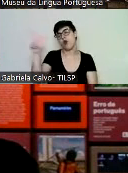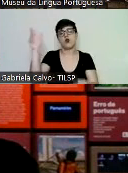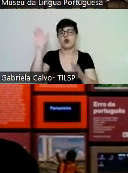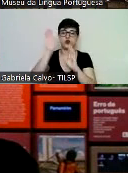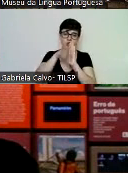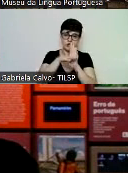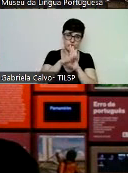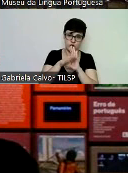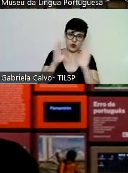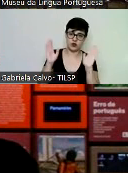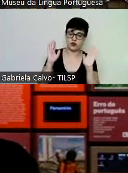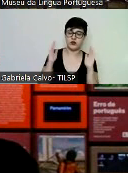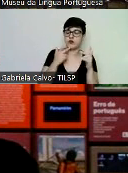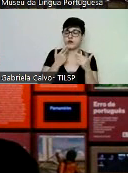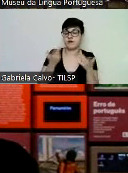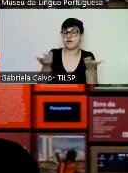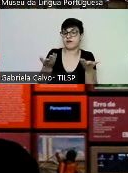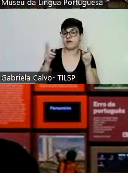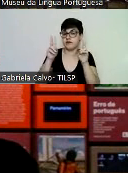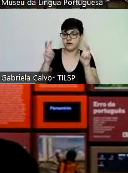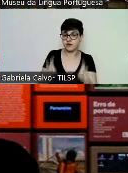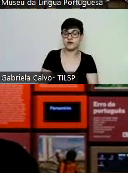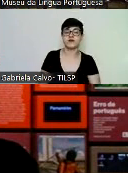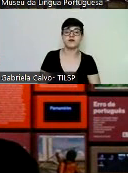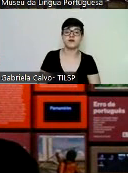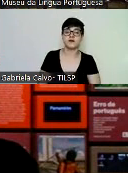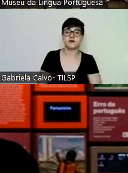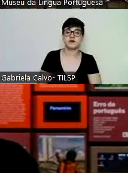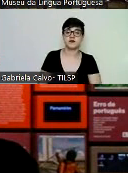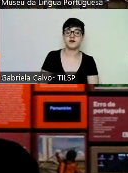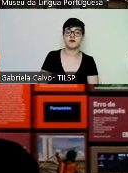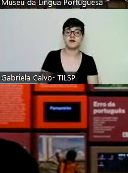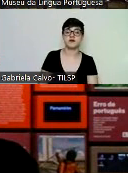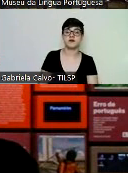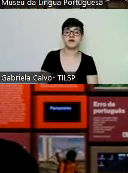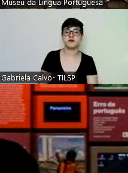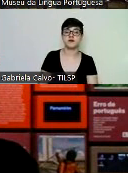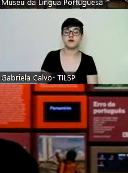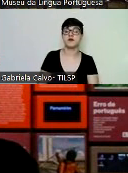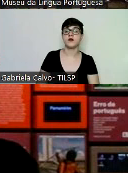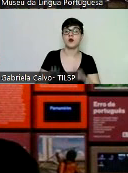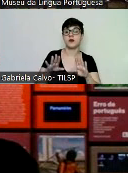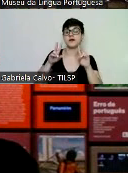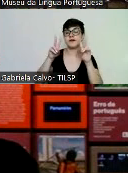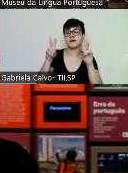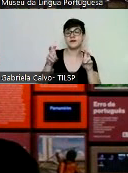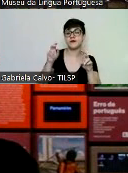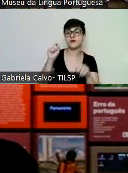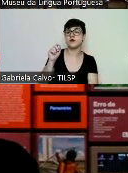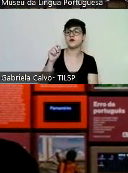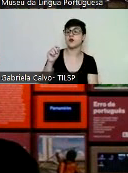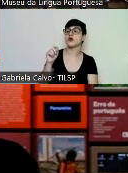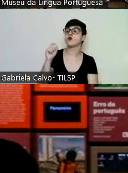desdobrem diálogo com a questão inclusive do patrimônio imaterial e material e da paisagem mas essa questão dos usos da cultura